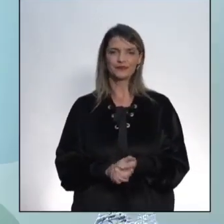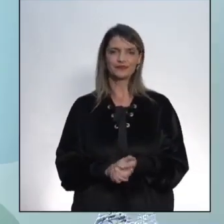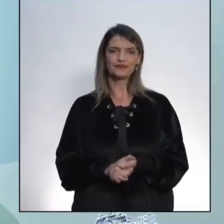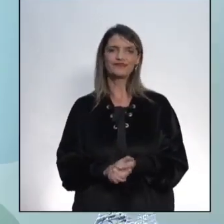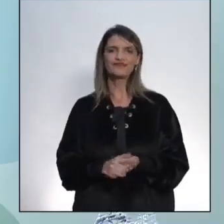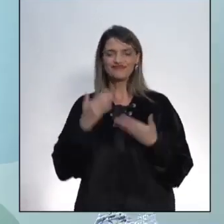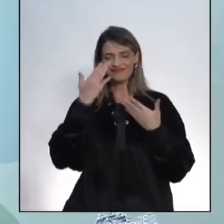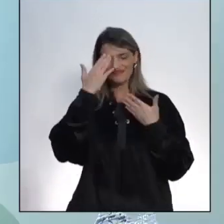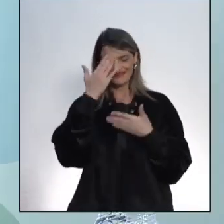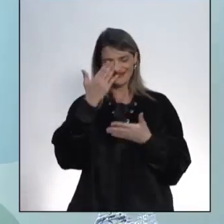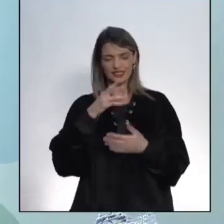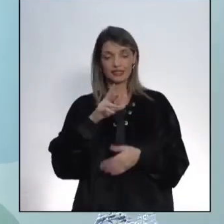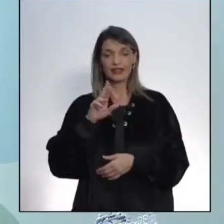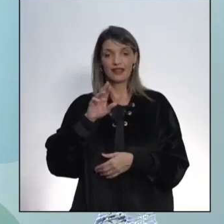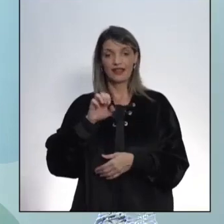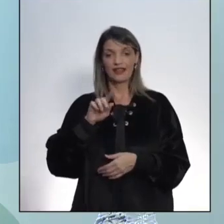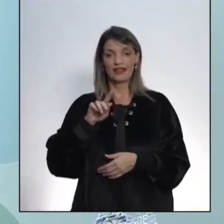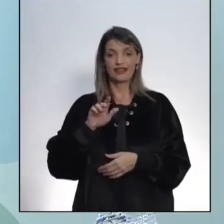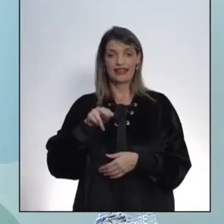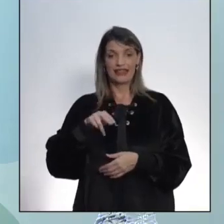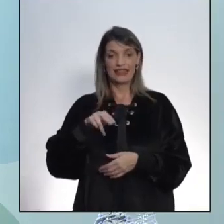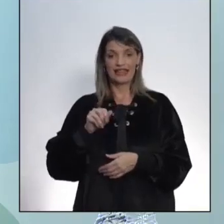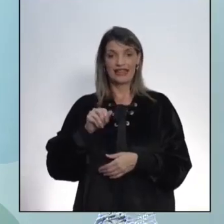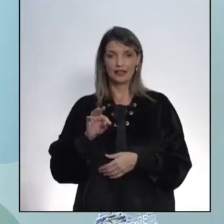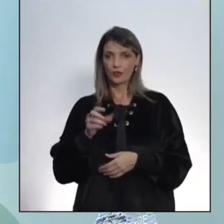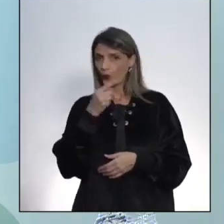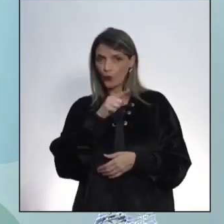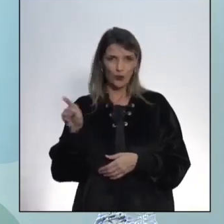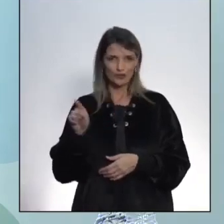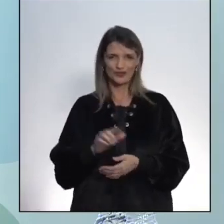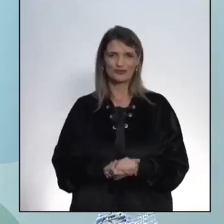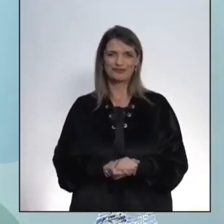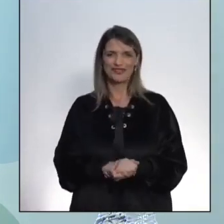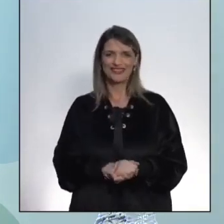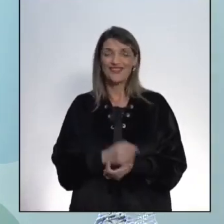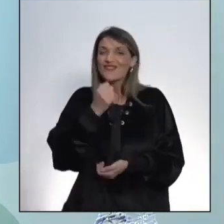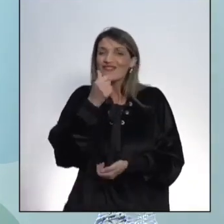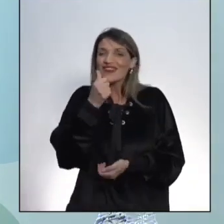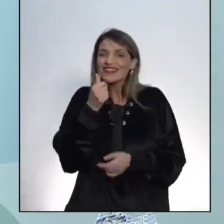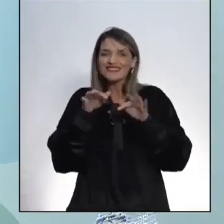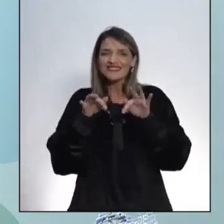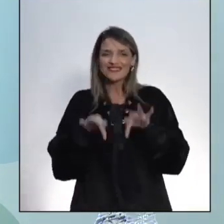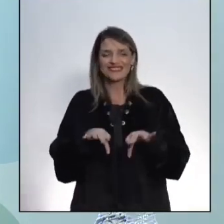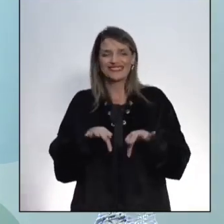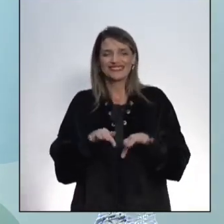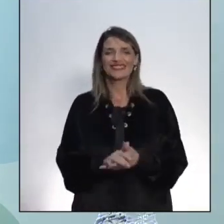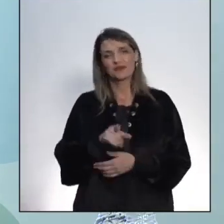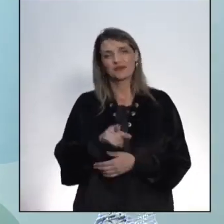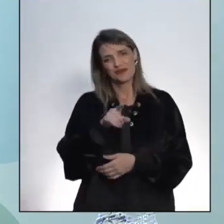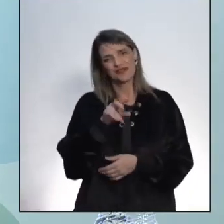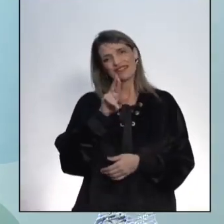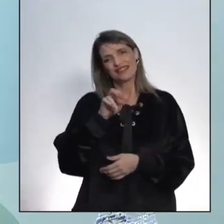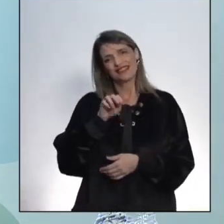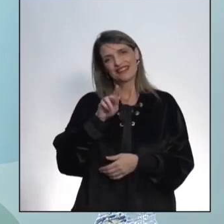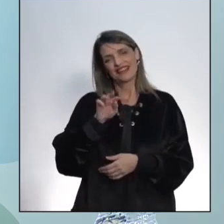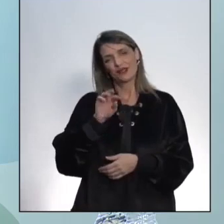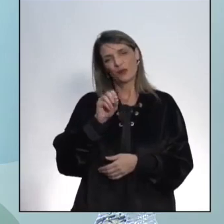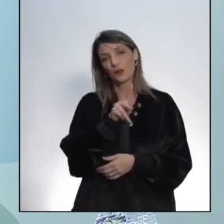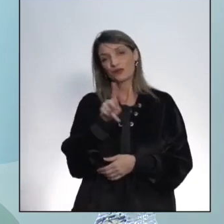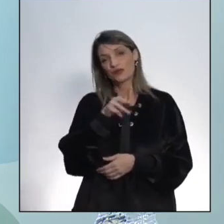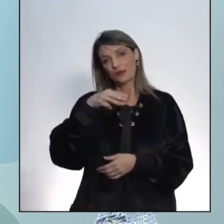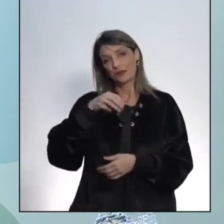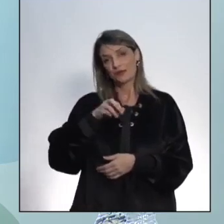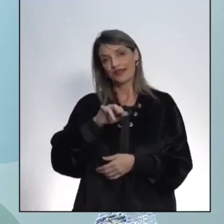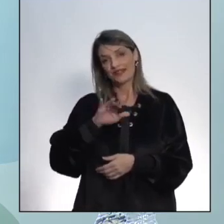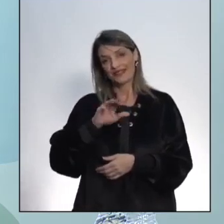Obrigado, Chico. Renato, próxima pergunta, acredito que vai ser a nossa última. Estamos chegando no final do nosso programa. Para você, Renato, da professora Maria